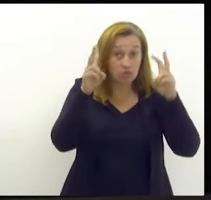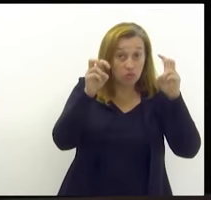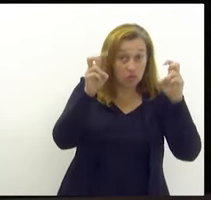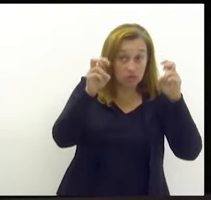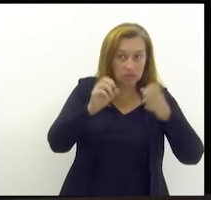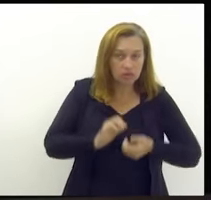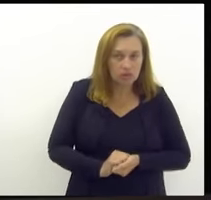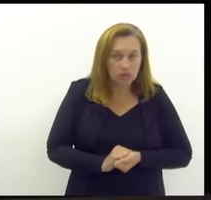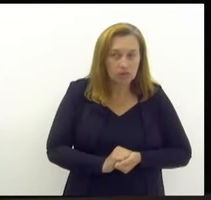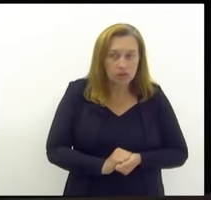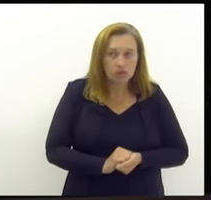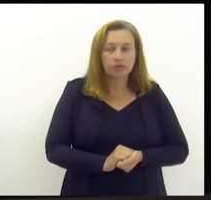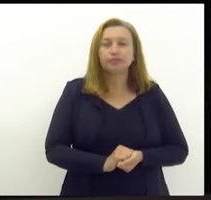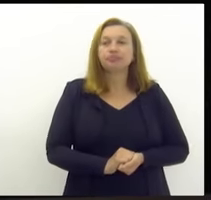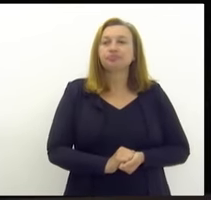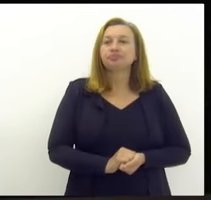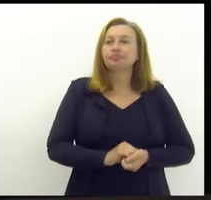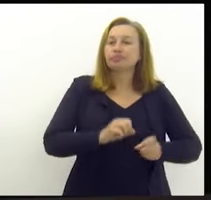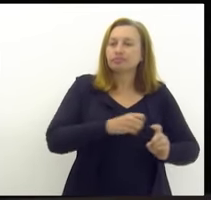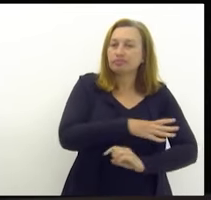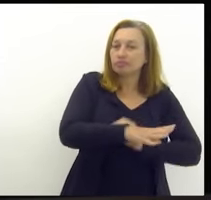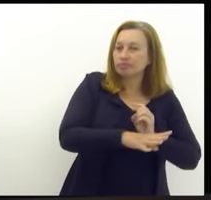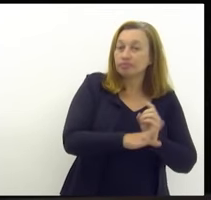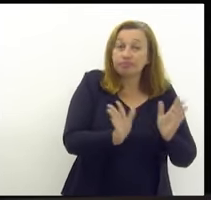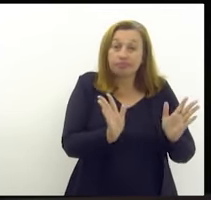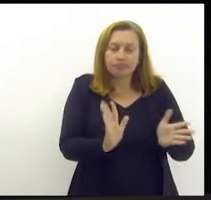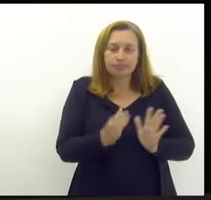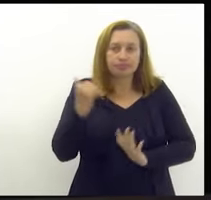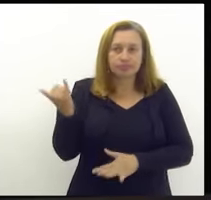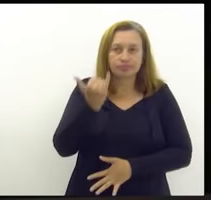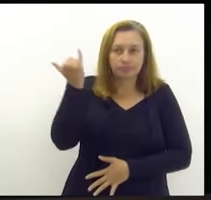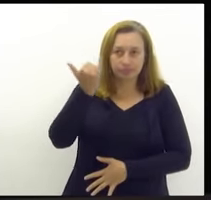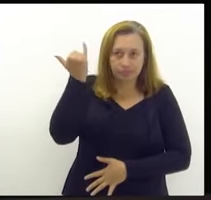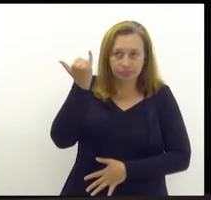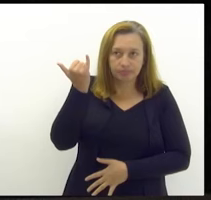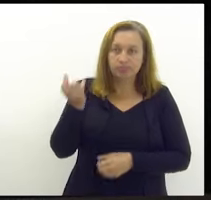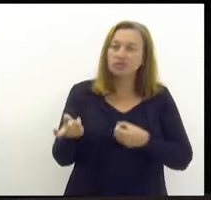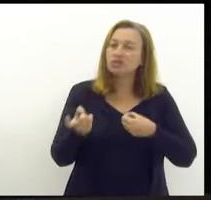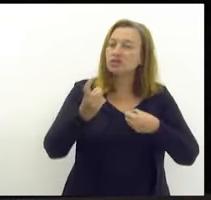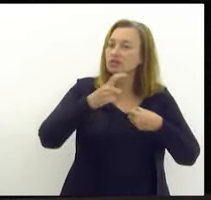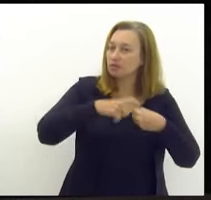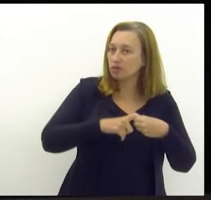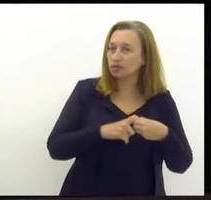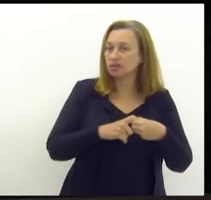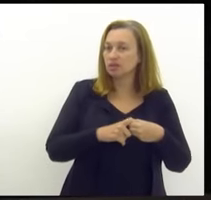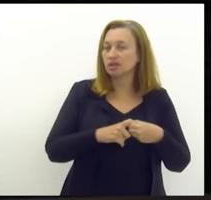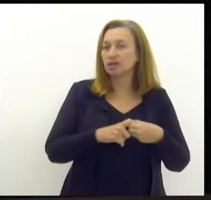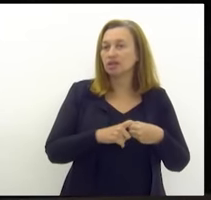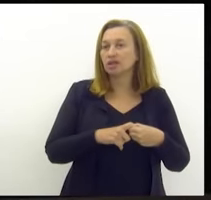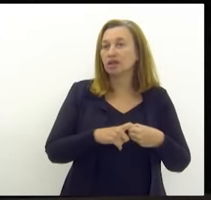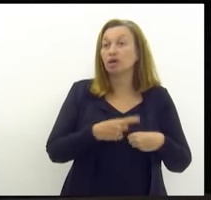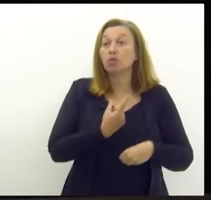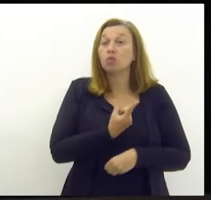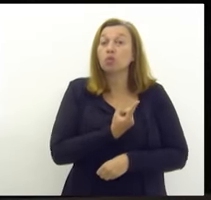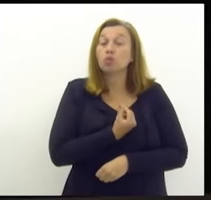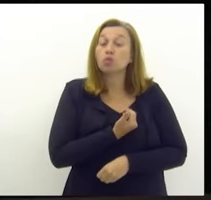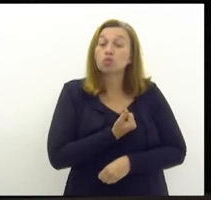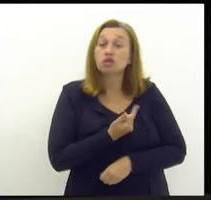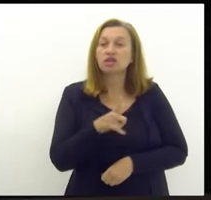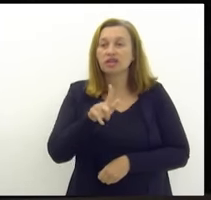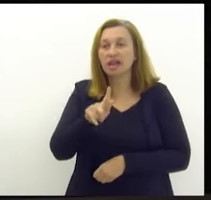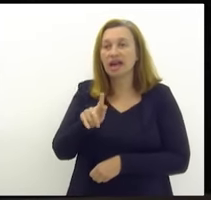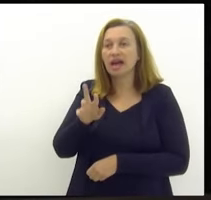assistência social que hoje é necessária é retomada da Gran então eu